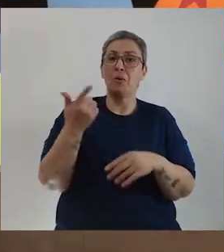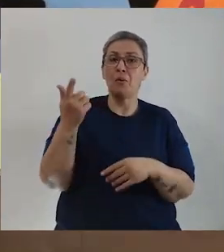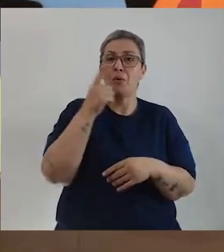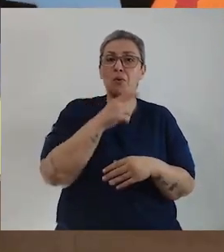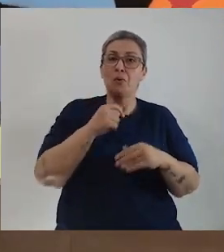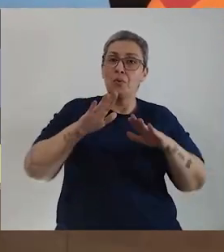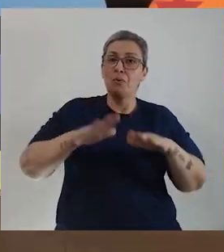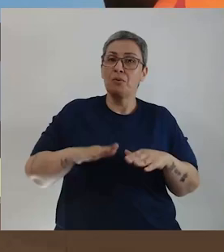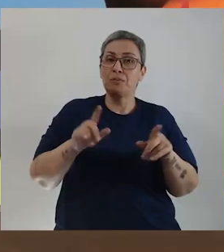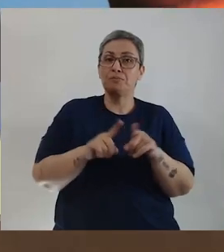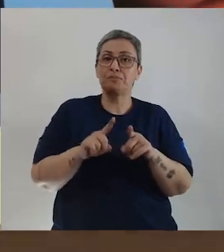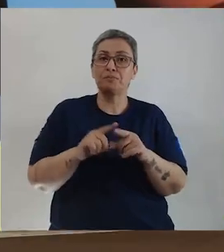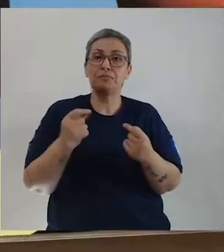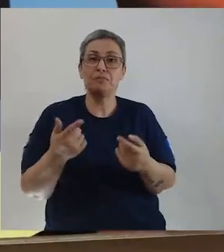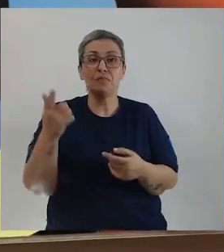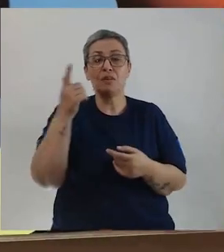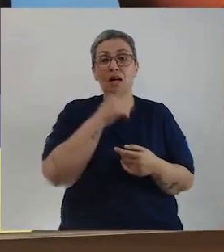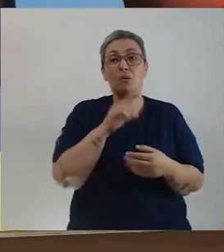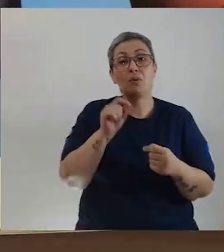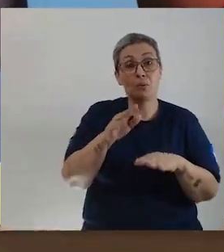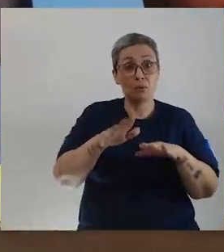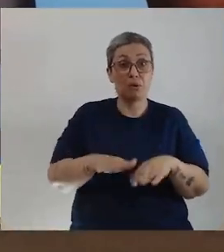Ela conseguiu ficar.